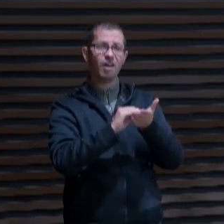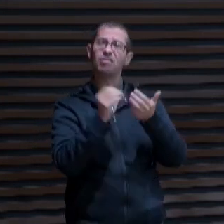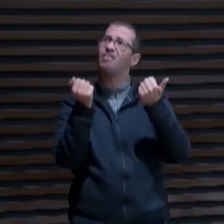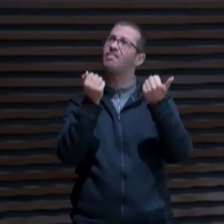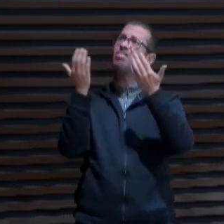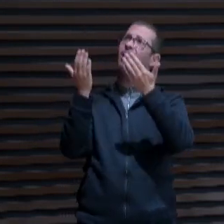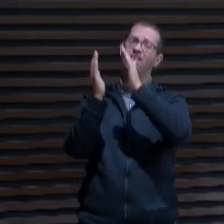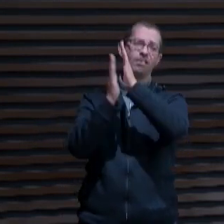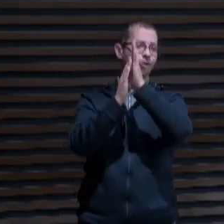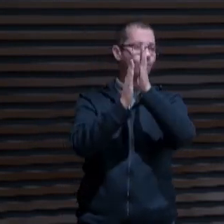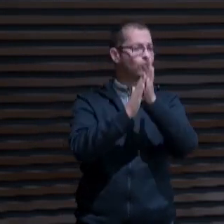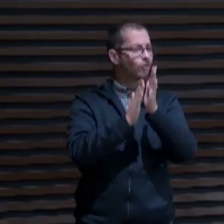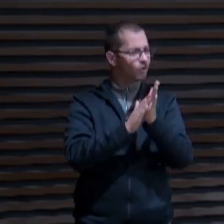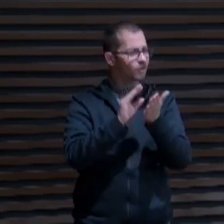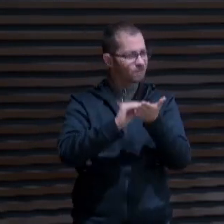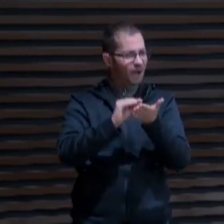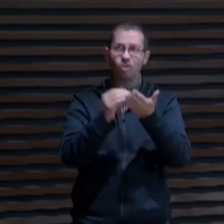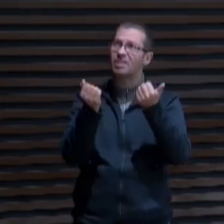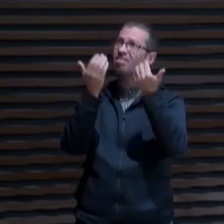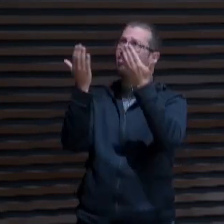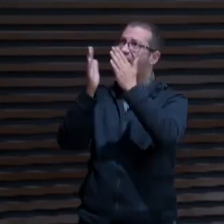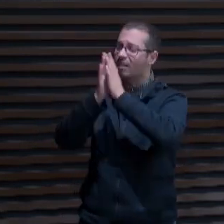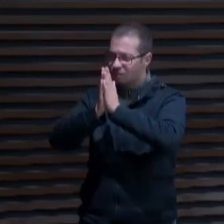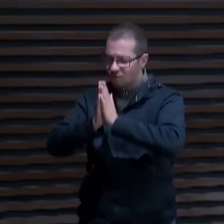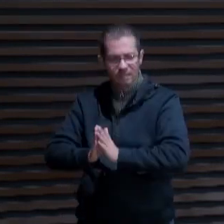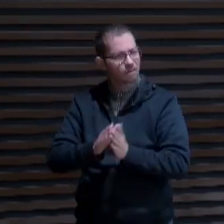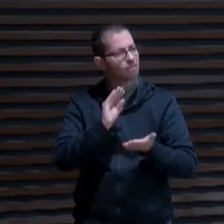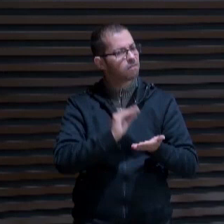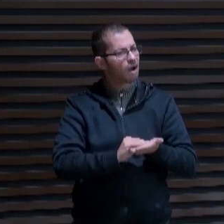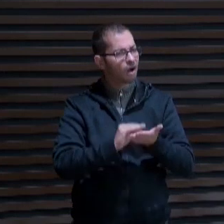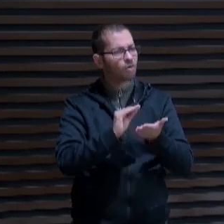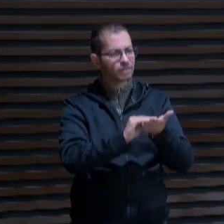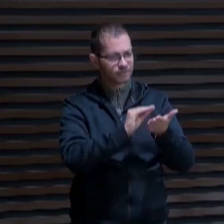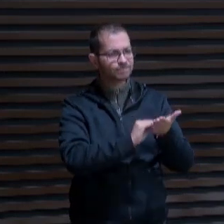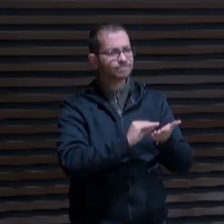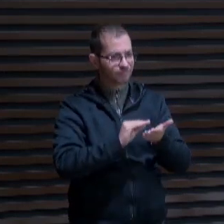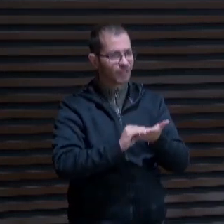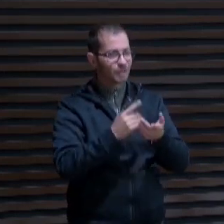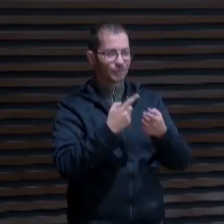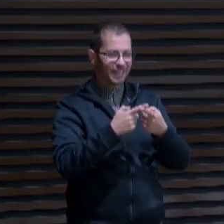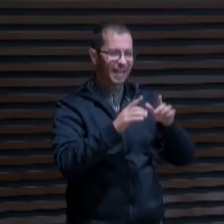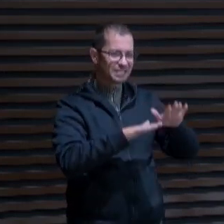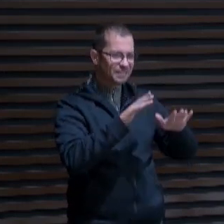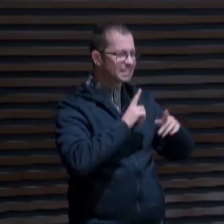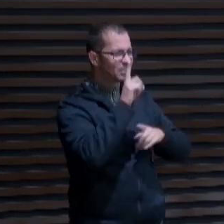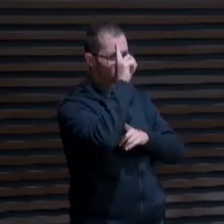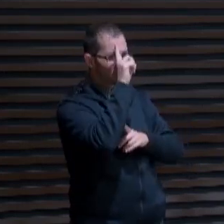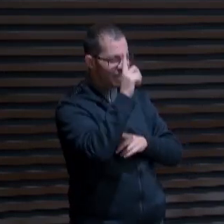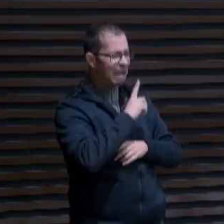geral, em adorar ao único Deus verdadeiro de acordo com as condições que Ele mesmo